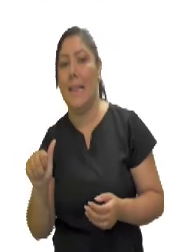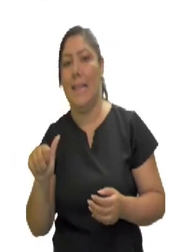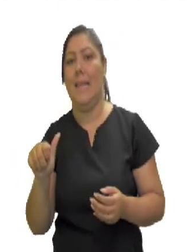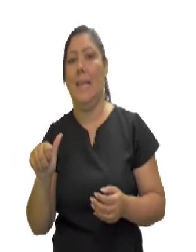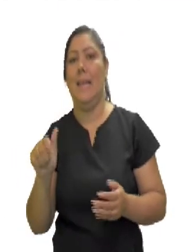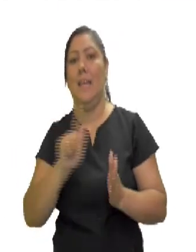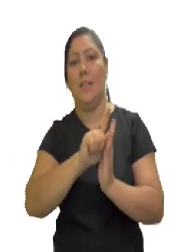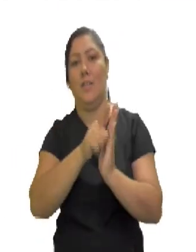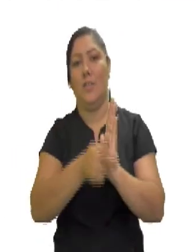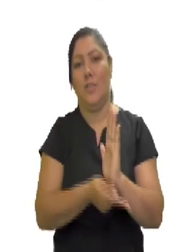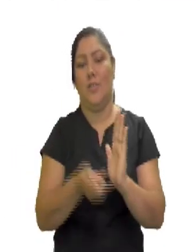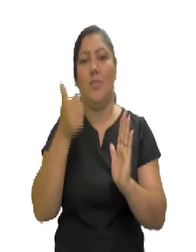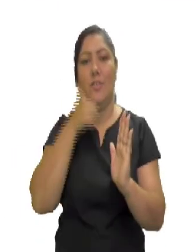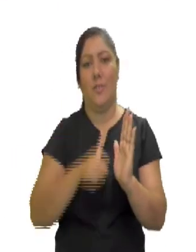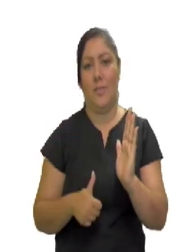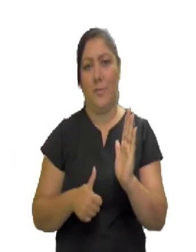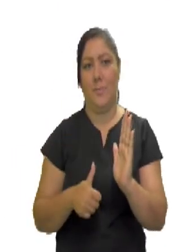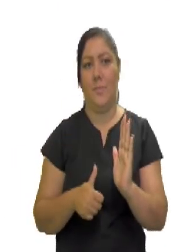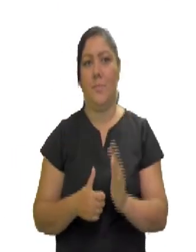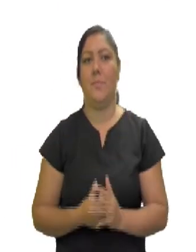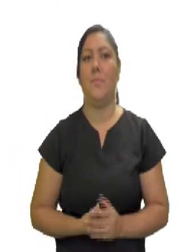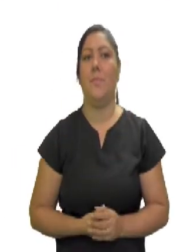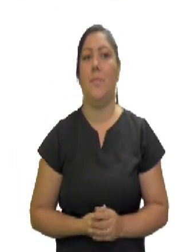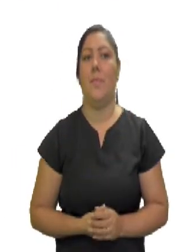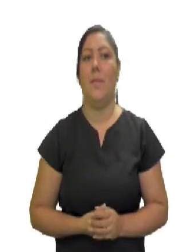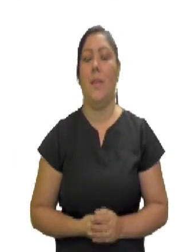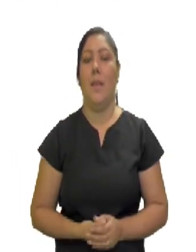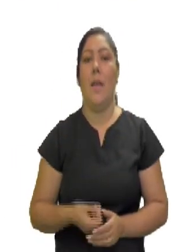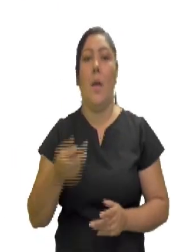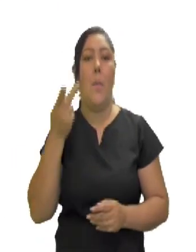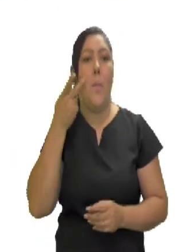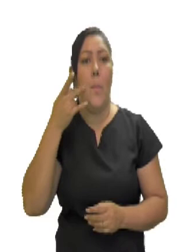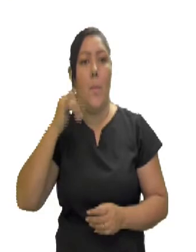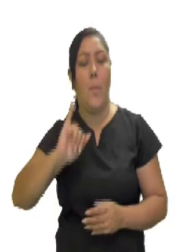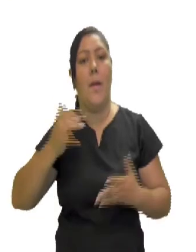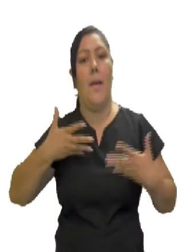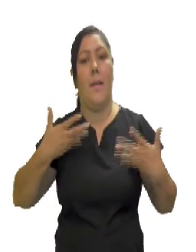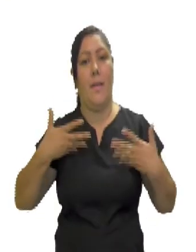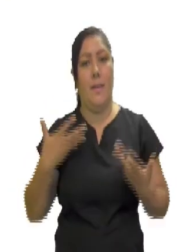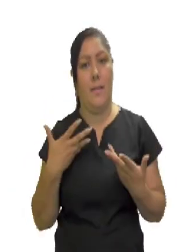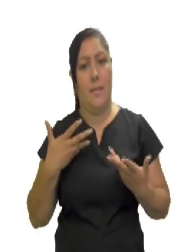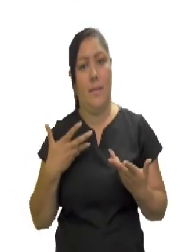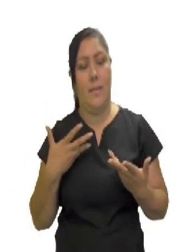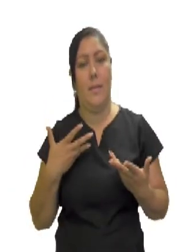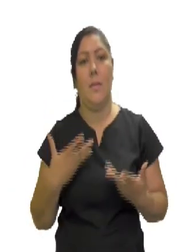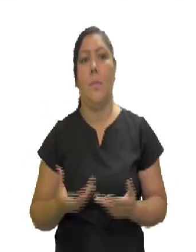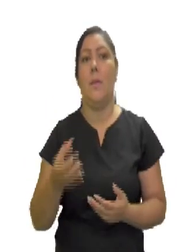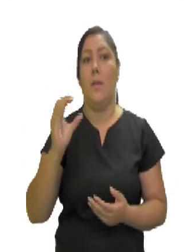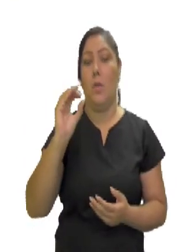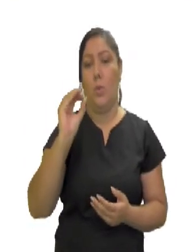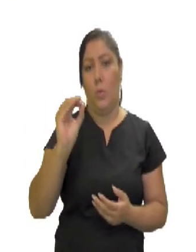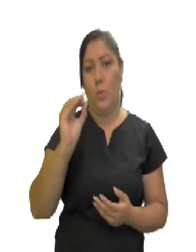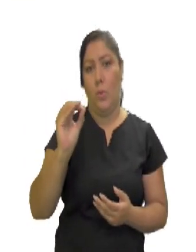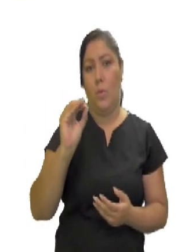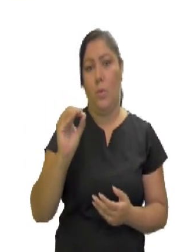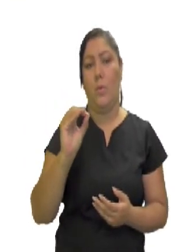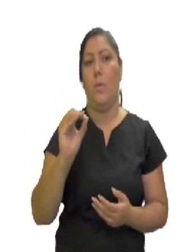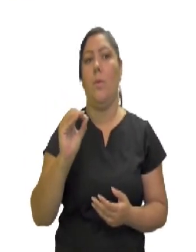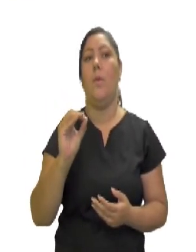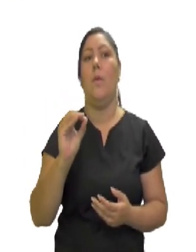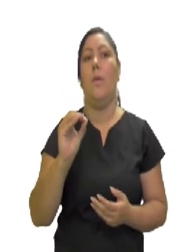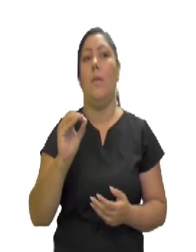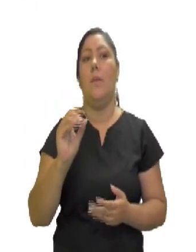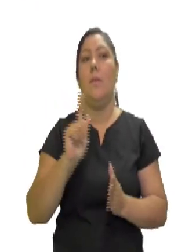está no masculino porque está se referindo ao pai. Nesse caso, eles são biformes.